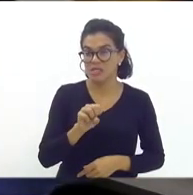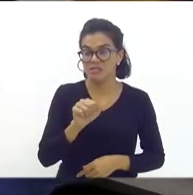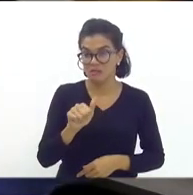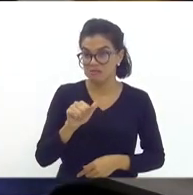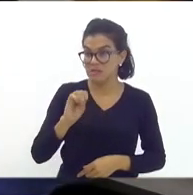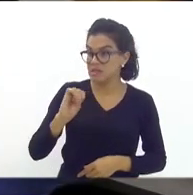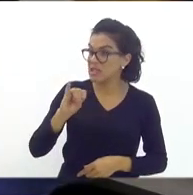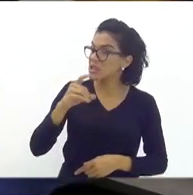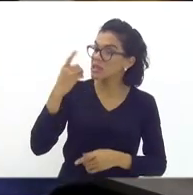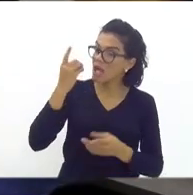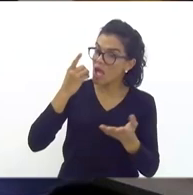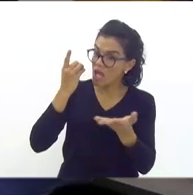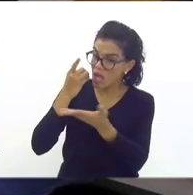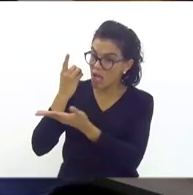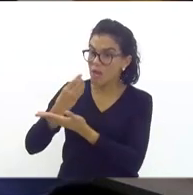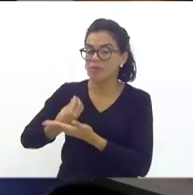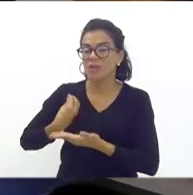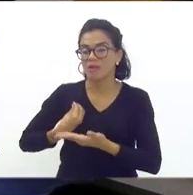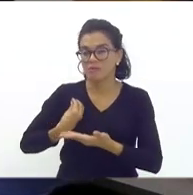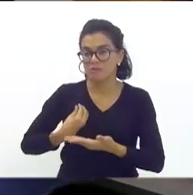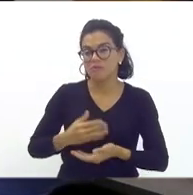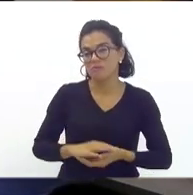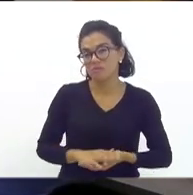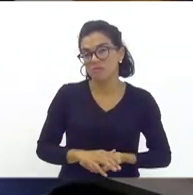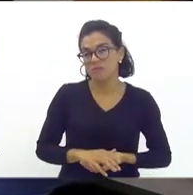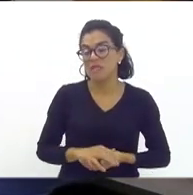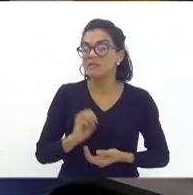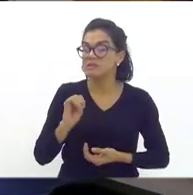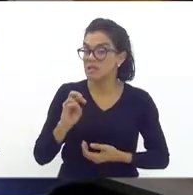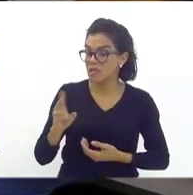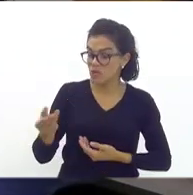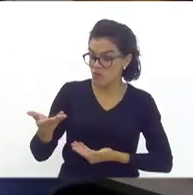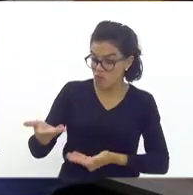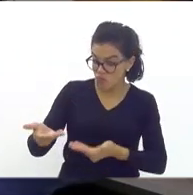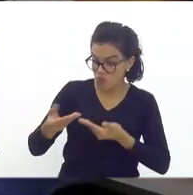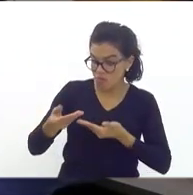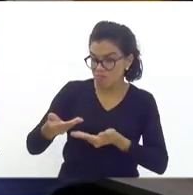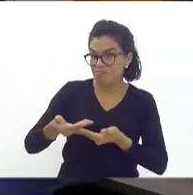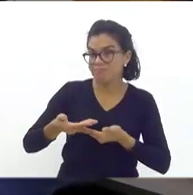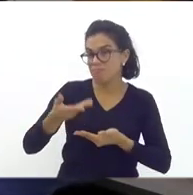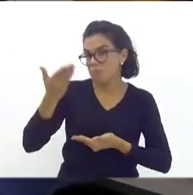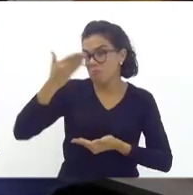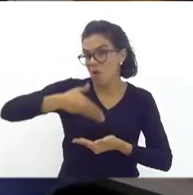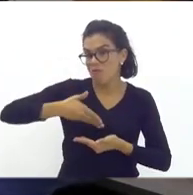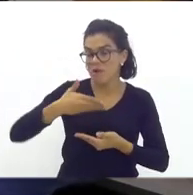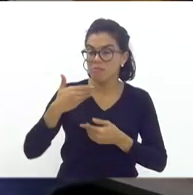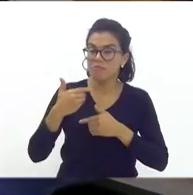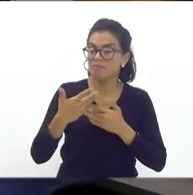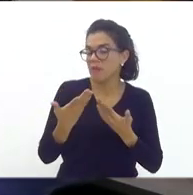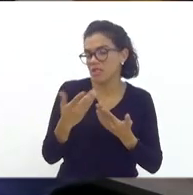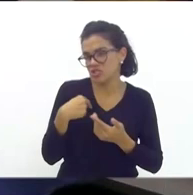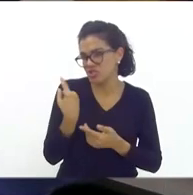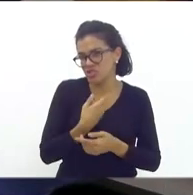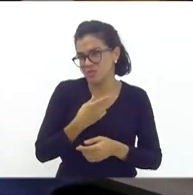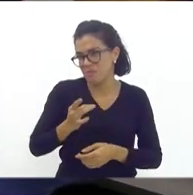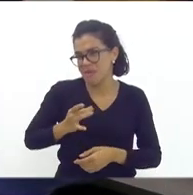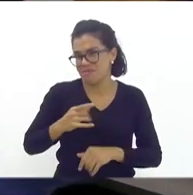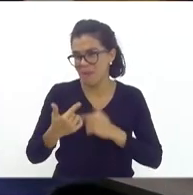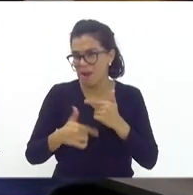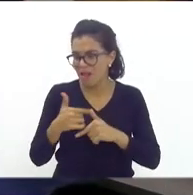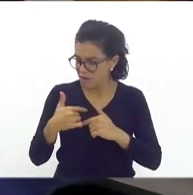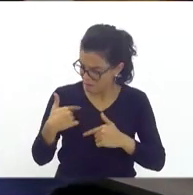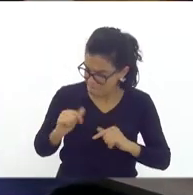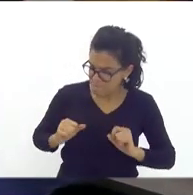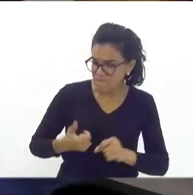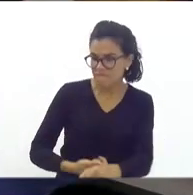Anderson estará aqui se a gente não for atendido a gente não tem não tem aqui medo de trabalho então quantas audiências forem